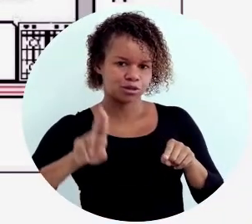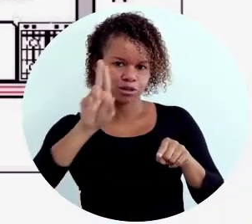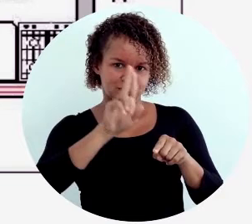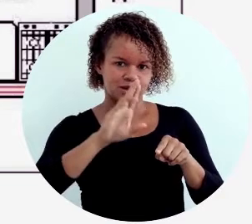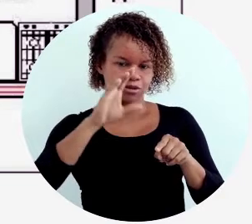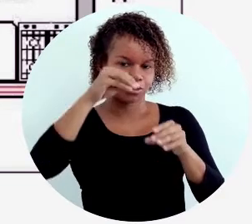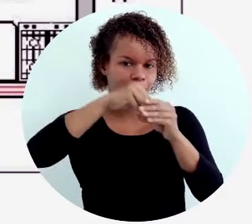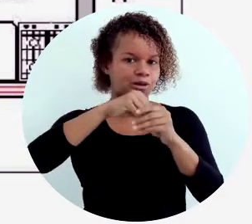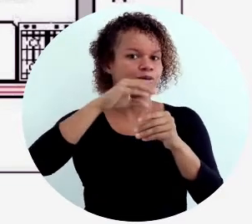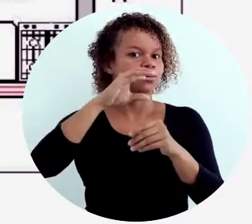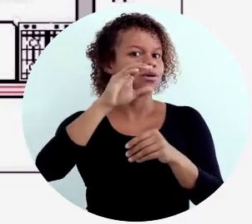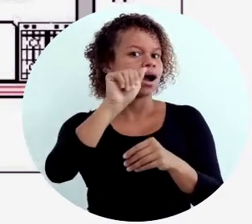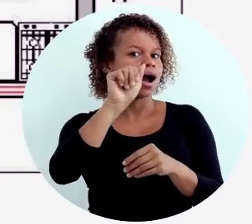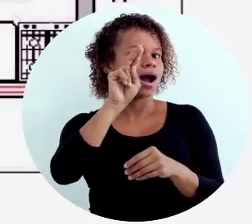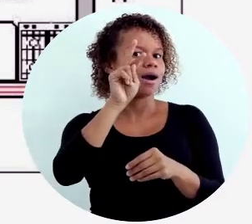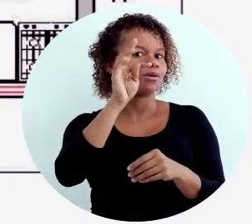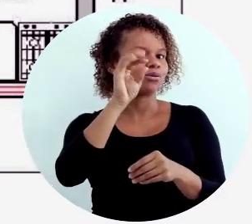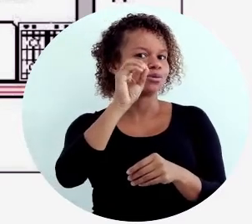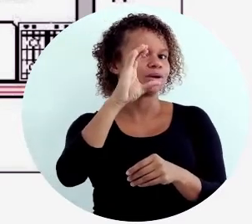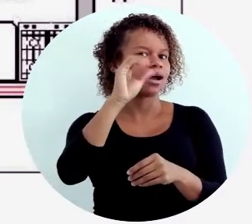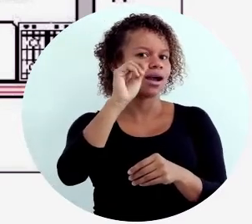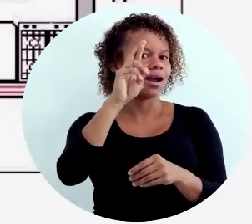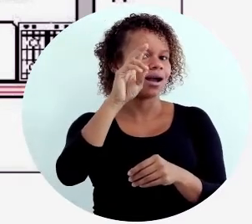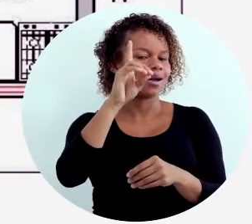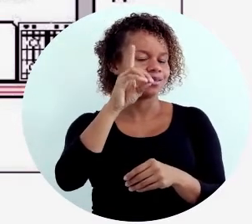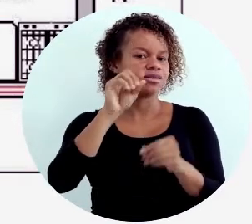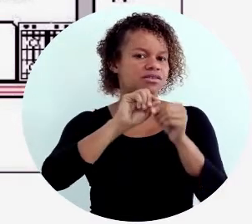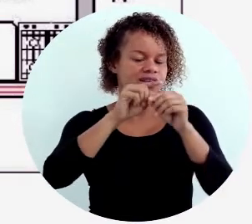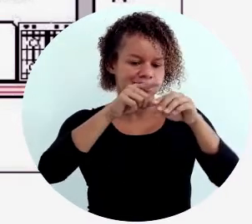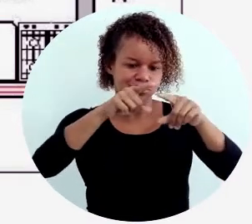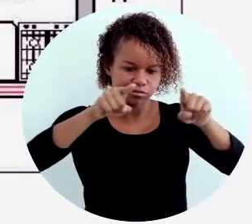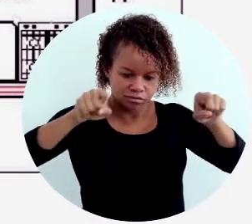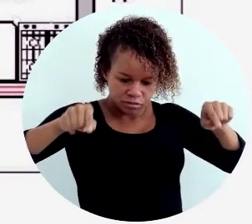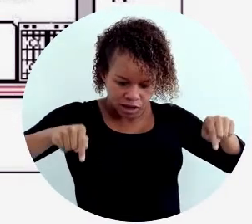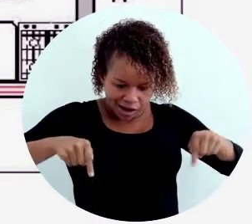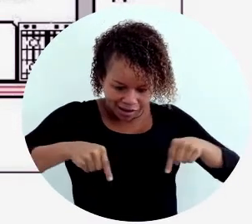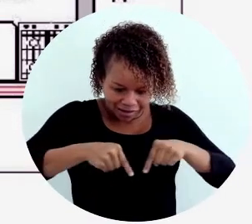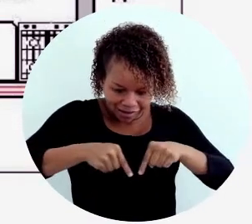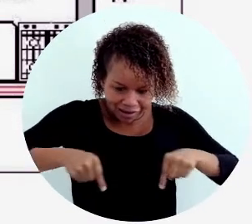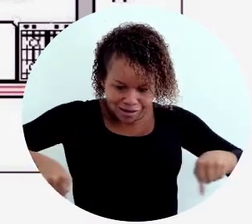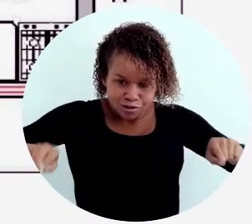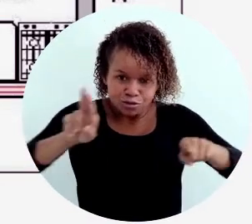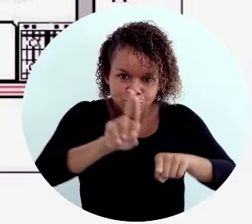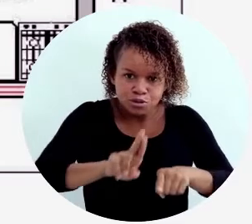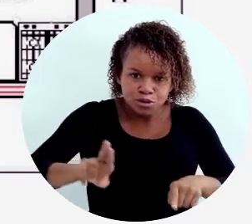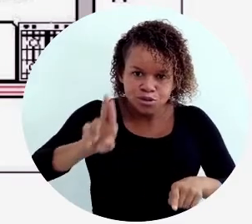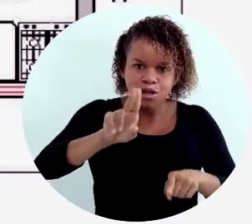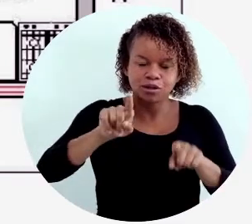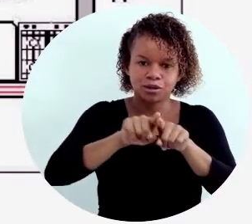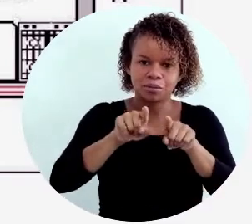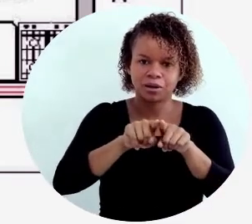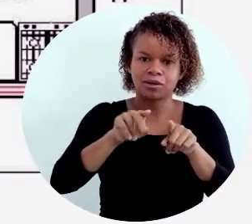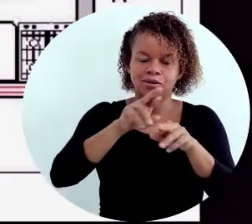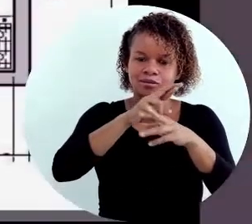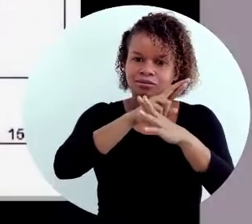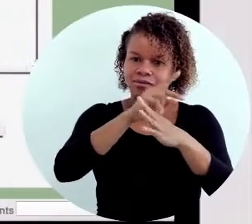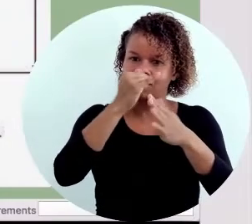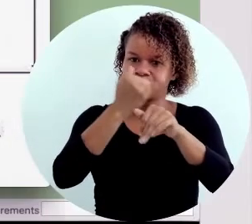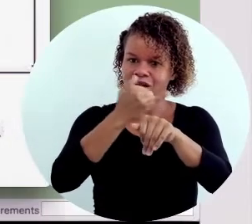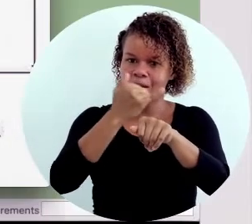representamos no AutoCAD e que agora nós faremos a maquete utilizando o software SketchUp